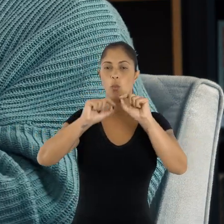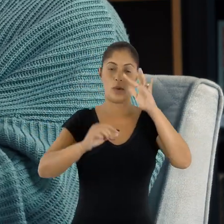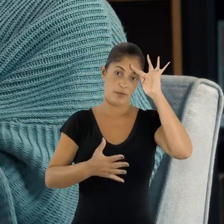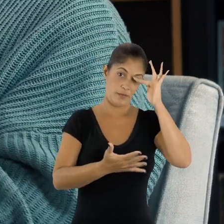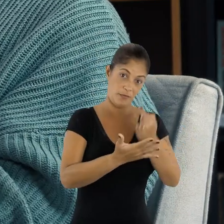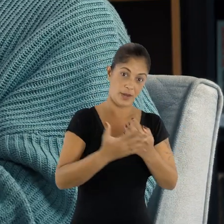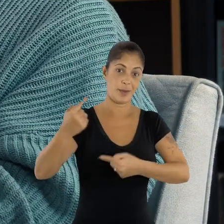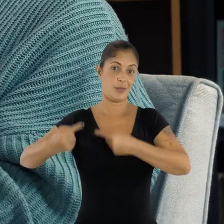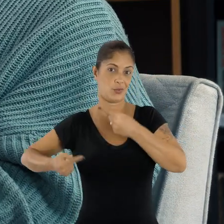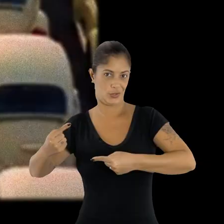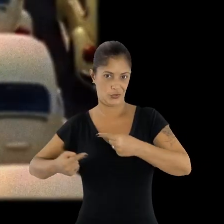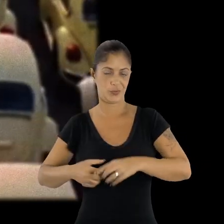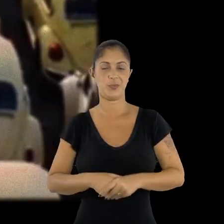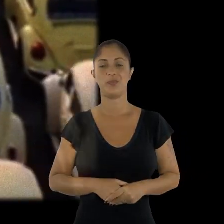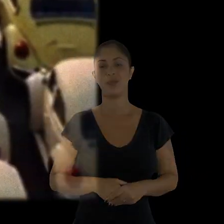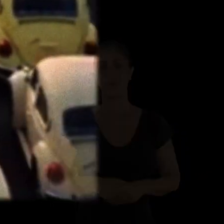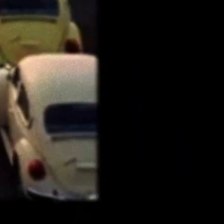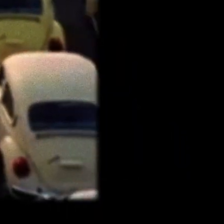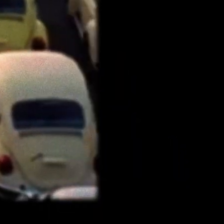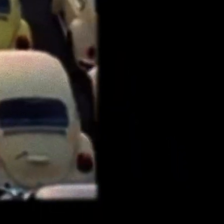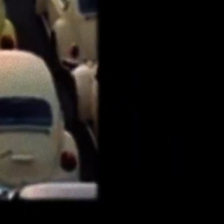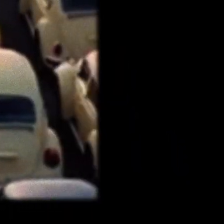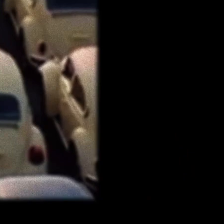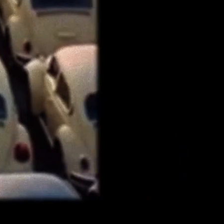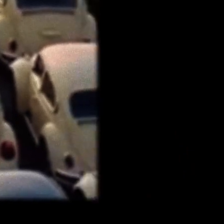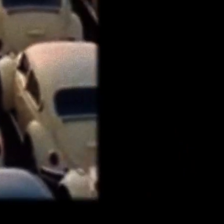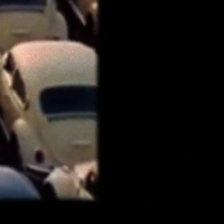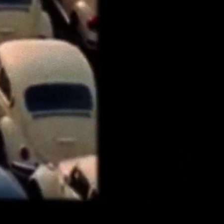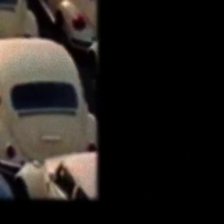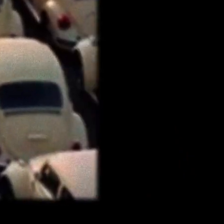entre fé e política. Um pátio lotado de fuscas novos.